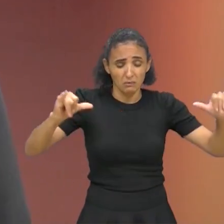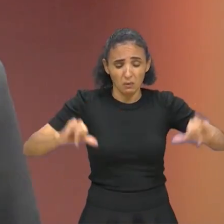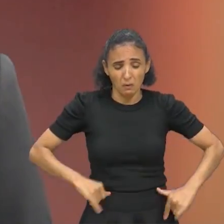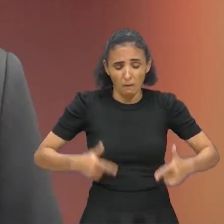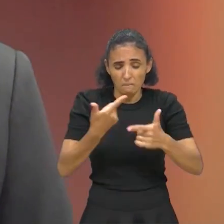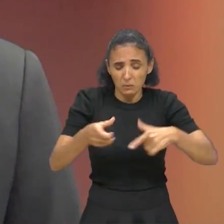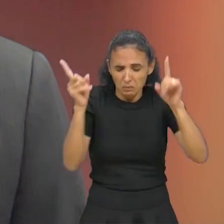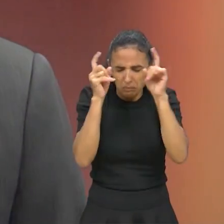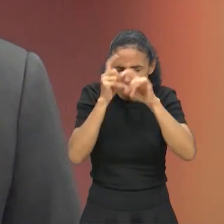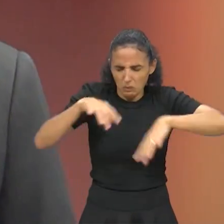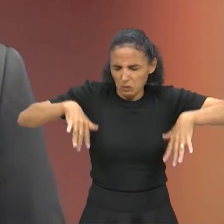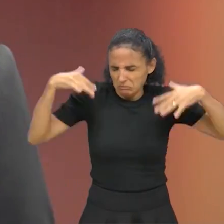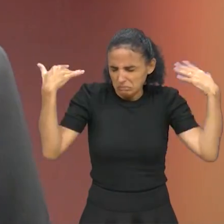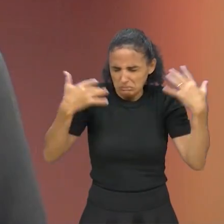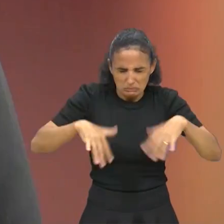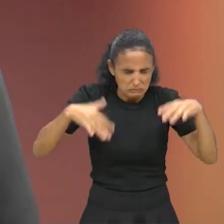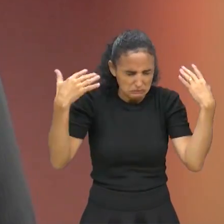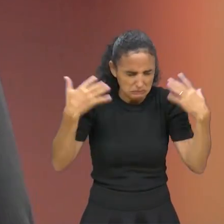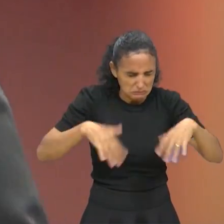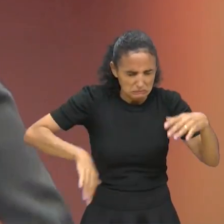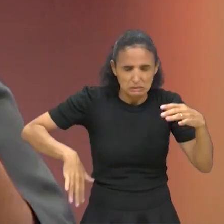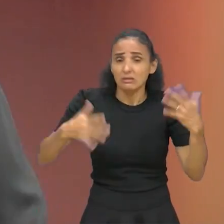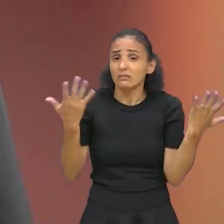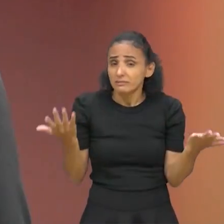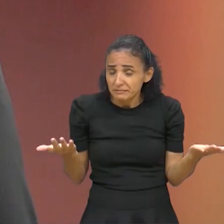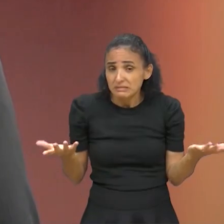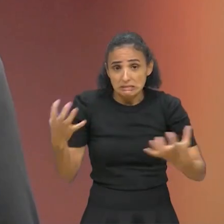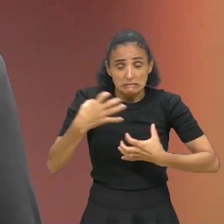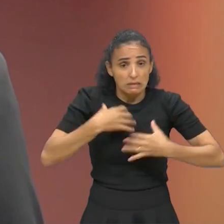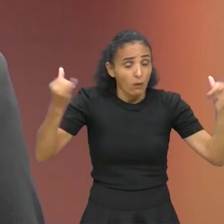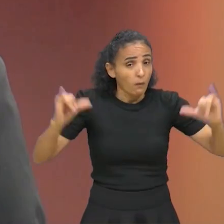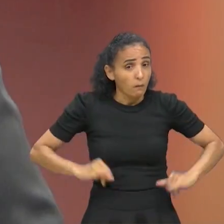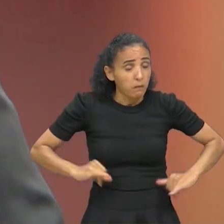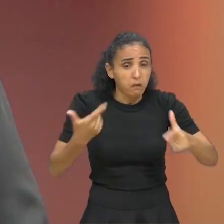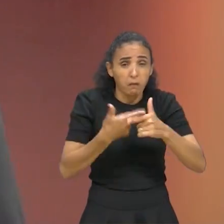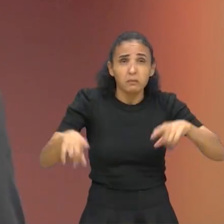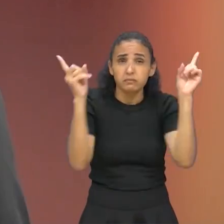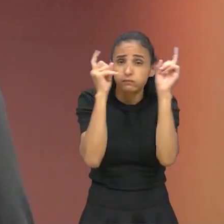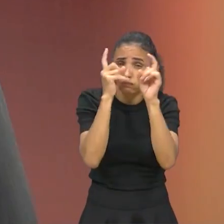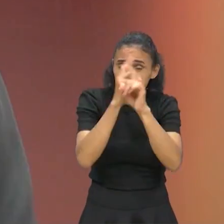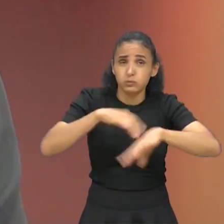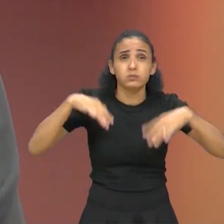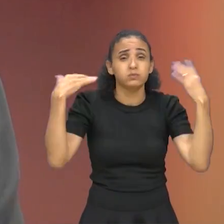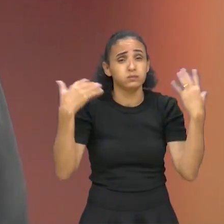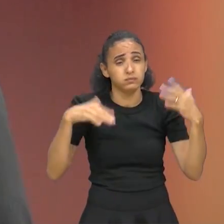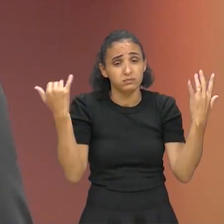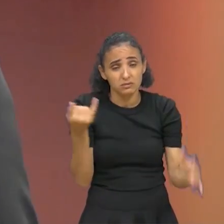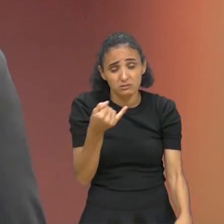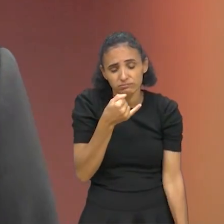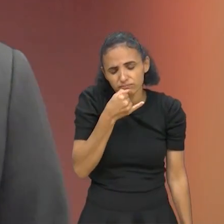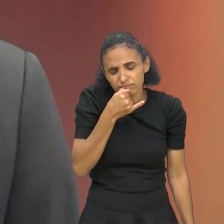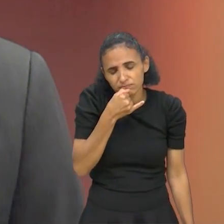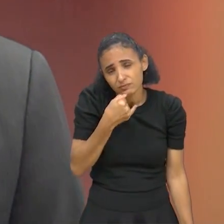amargo. E este cálice muitas vezes nos traz angústias, dificuldades,